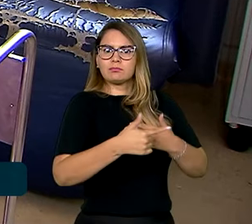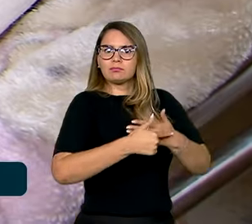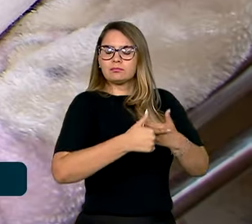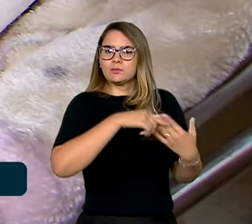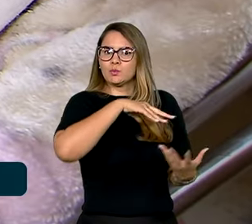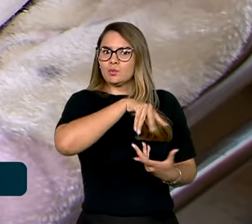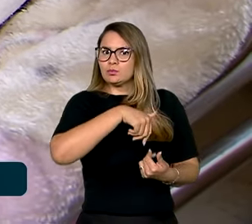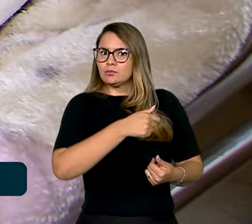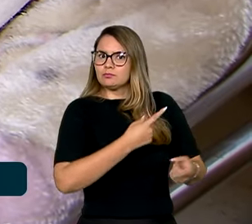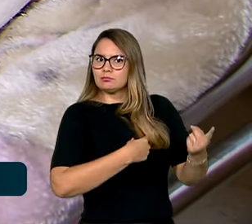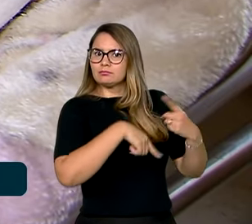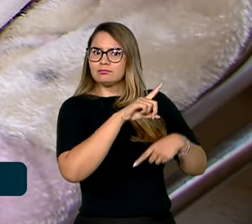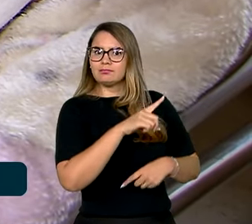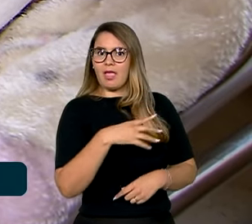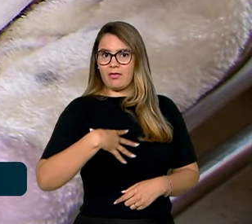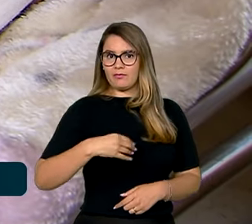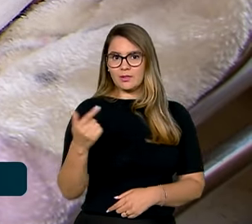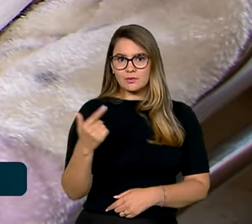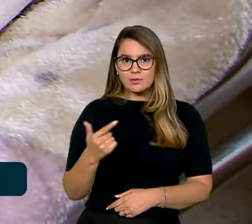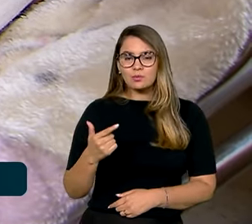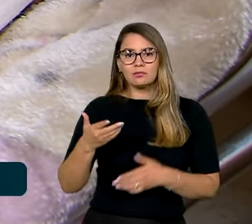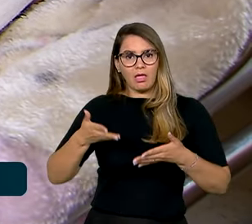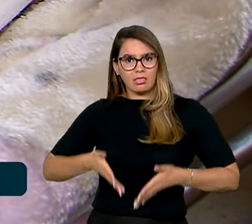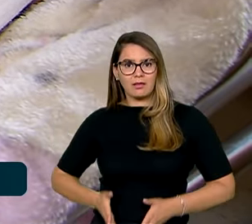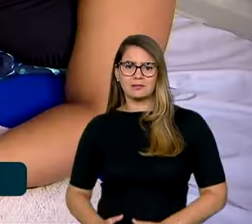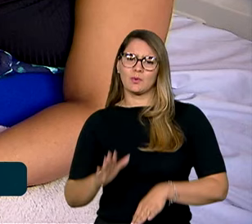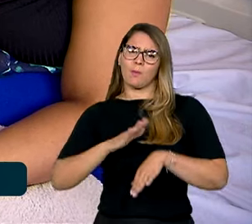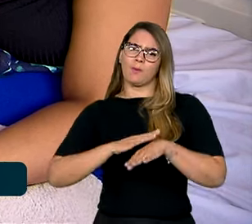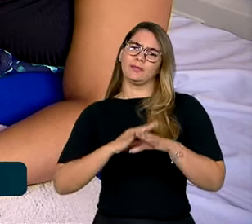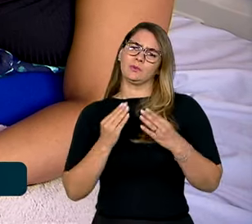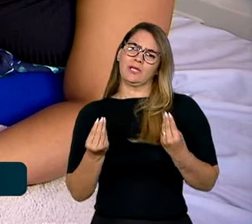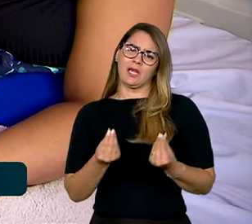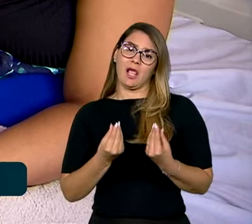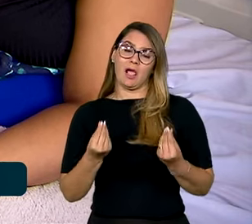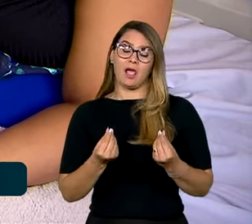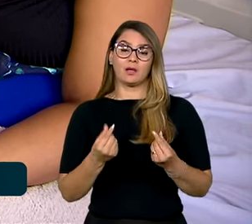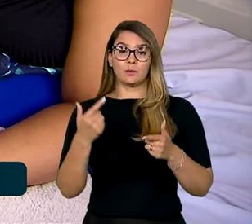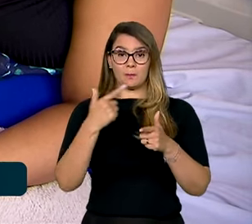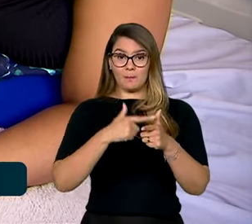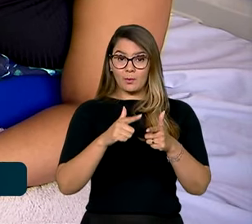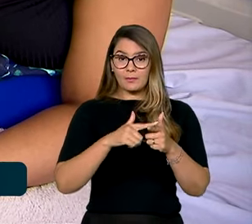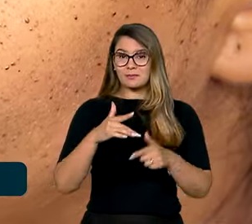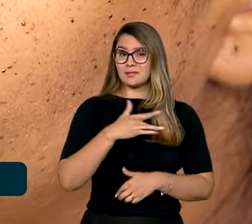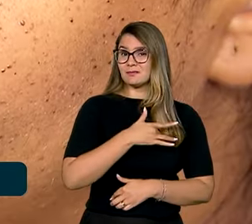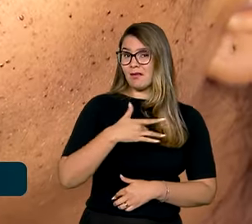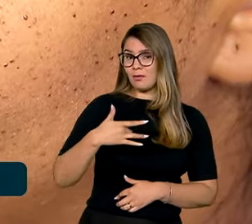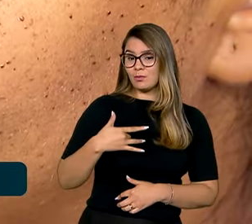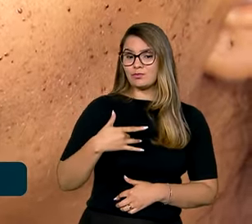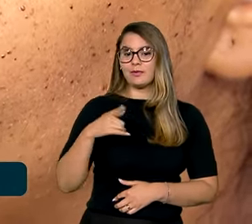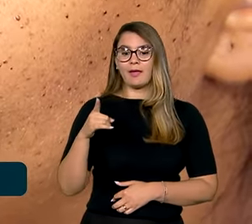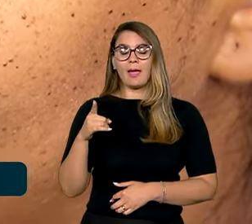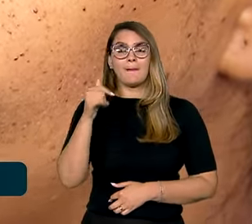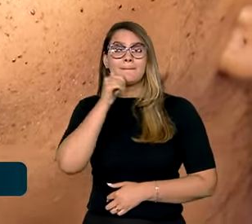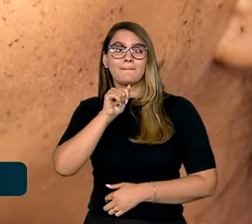mundo. A segunda filha chegou para a Bruna num momento delicado. Além de enfrentar problemas de saúde, ela perdeu